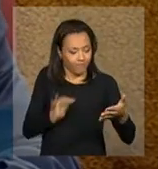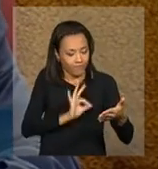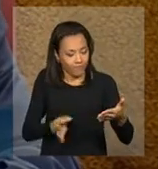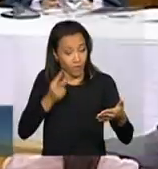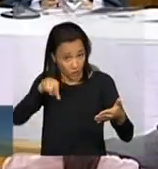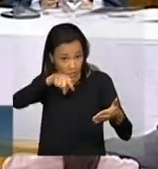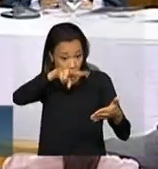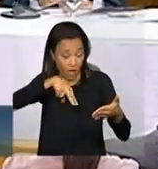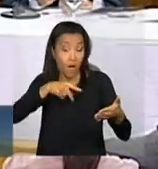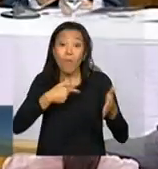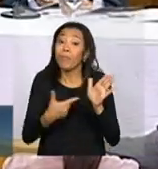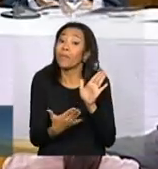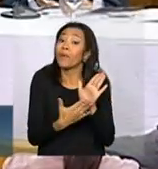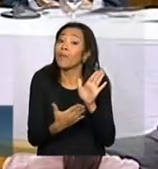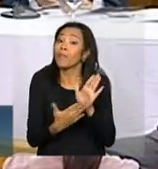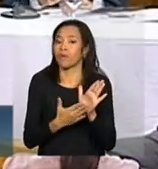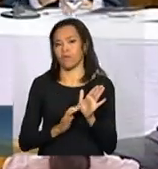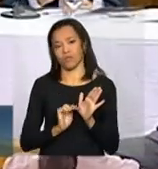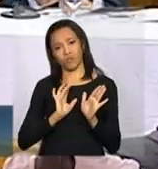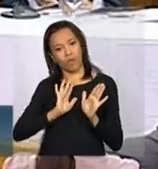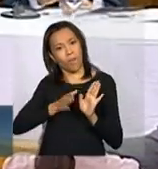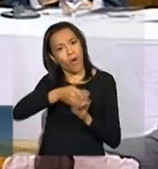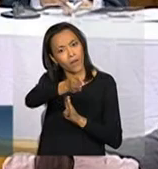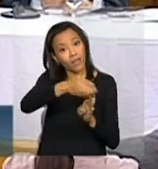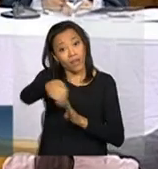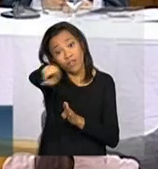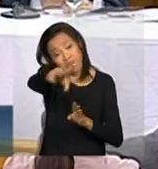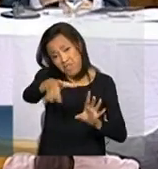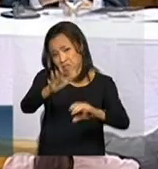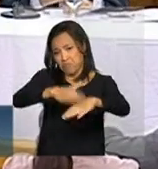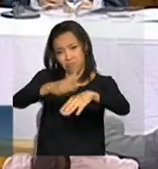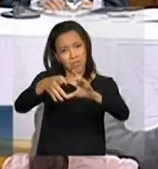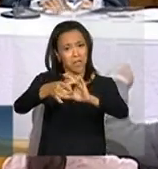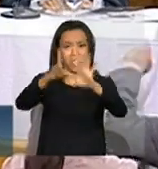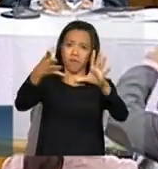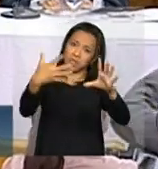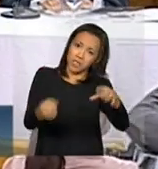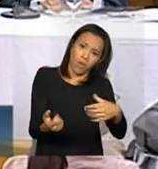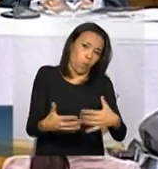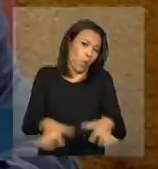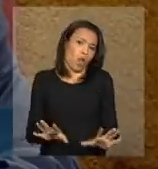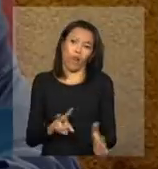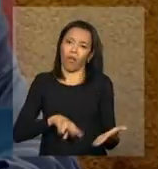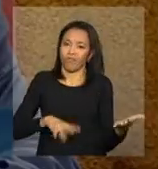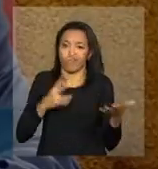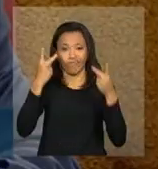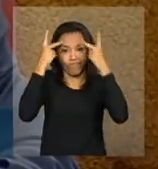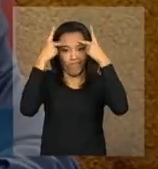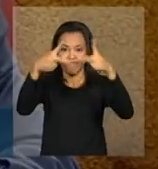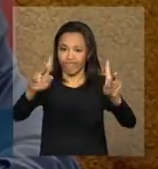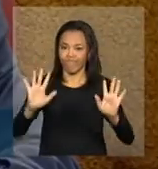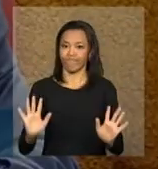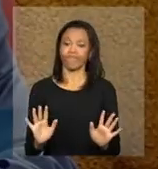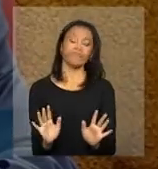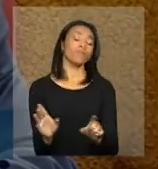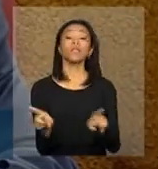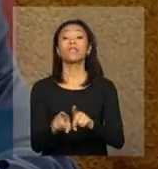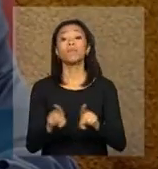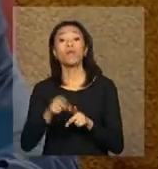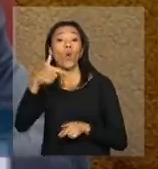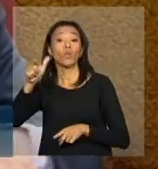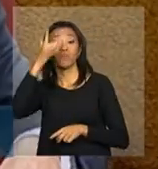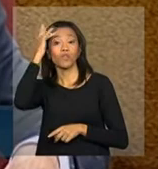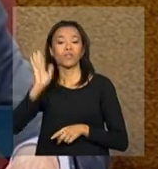uma proposta para orientar, então fiquem à vontade para aceitar ou não. E para aqueles que já têm um pouco mais